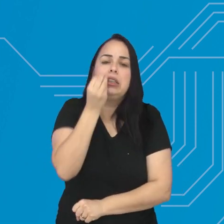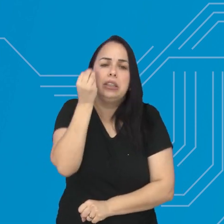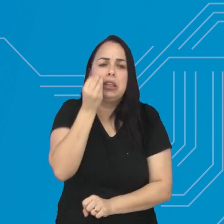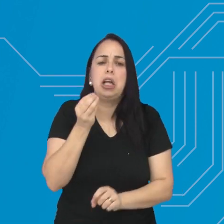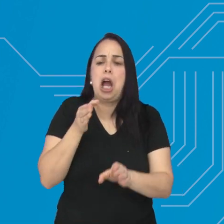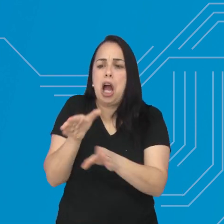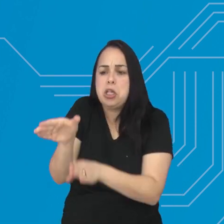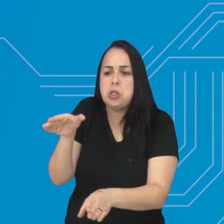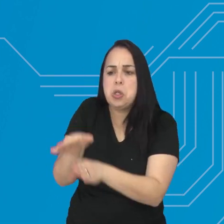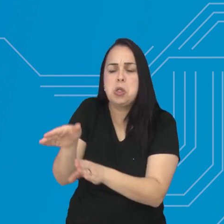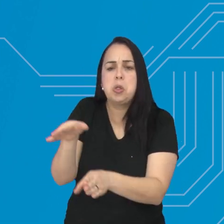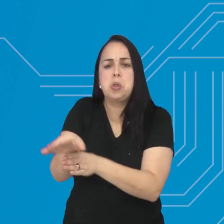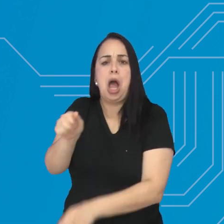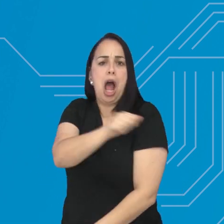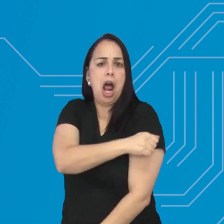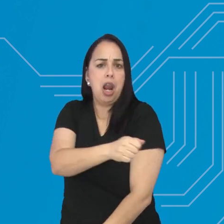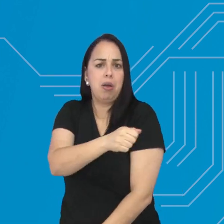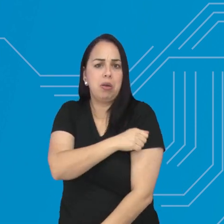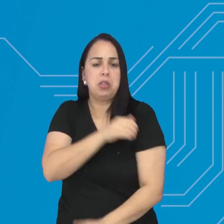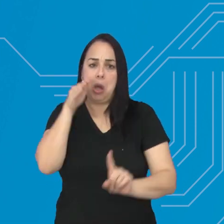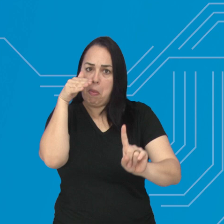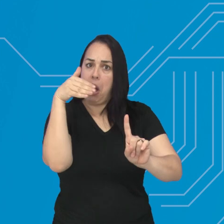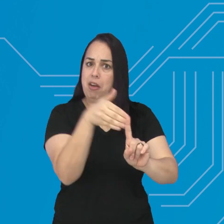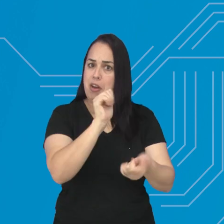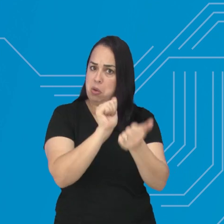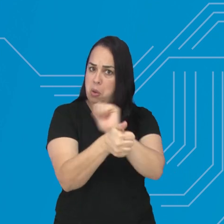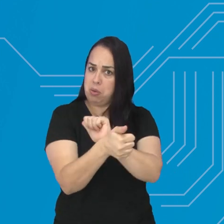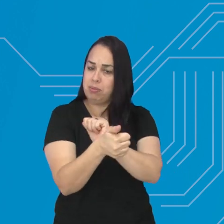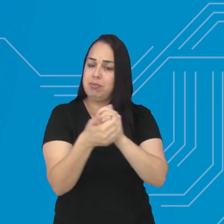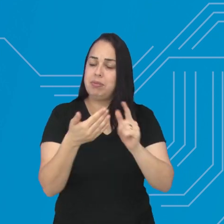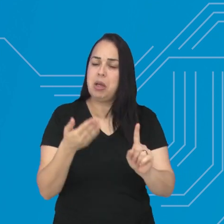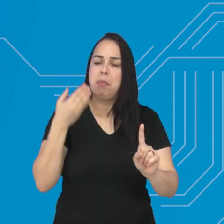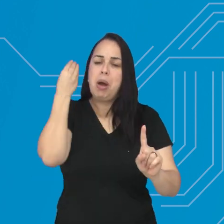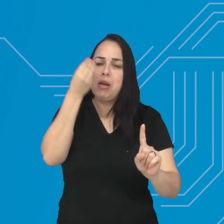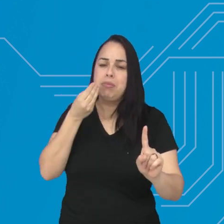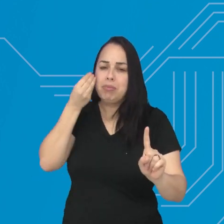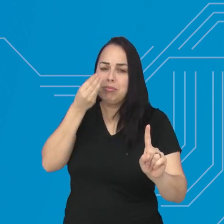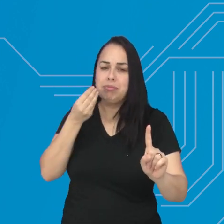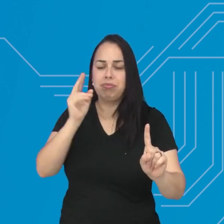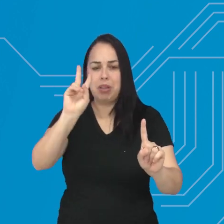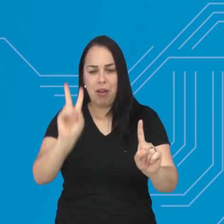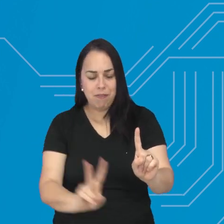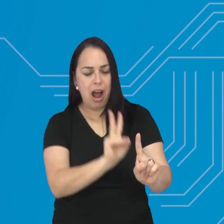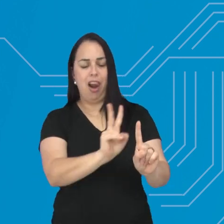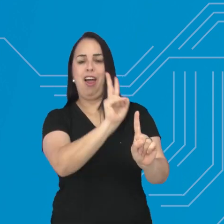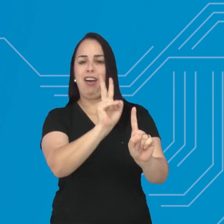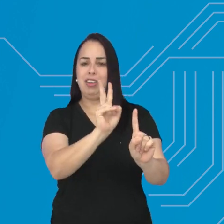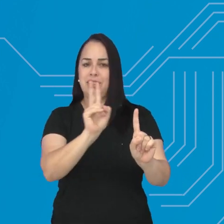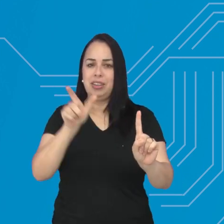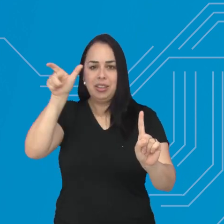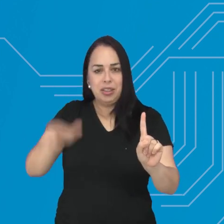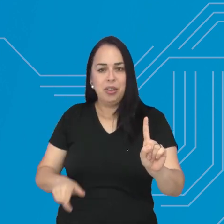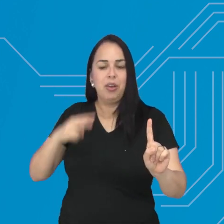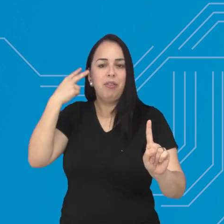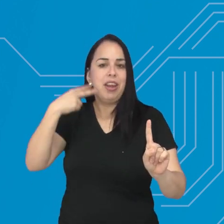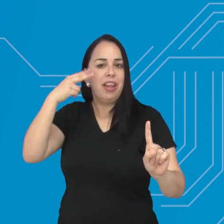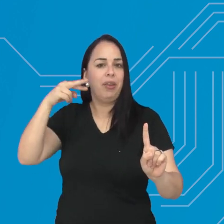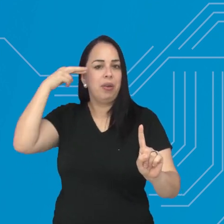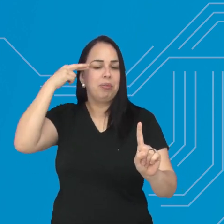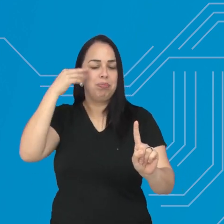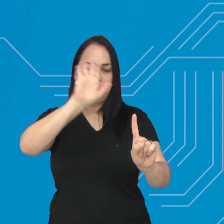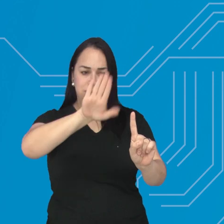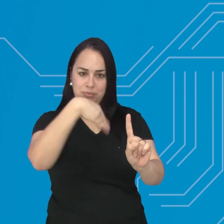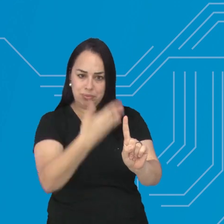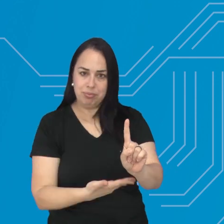do respeito e disciplina, sendo referência para o esporte na cidade. Trajetória enaltecida pela honraria concedida pelo